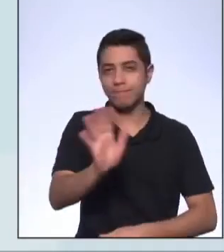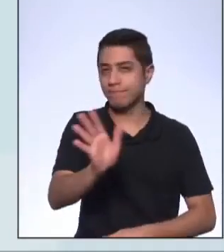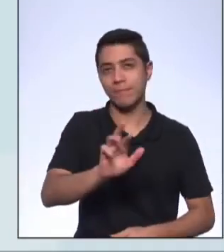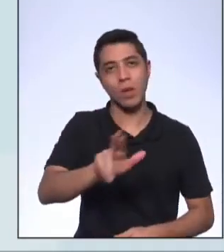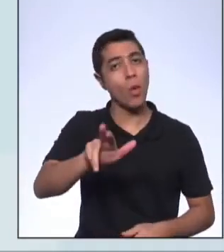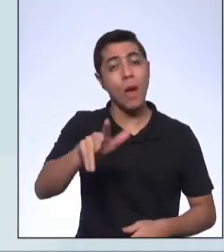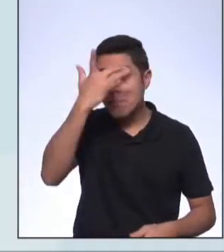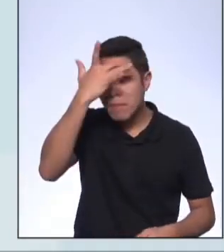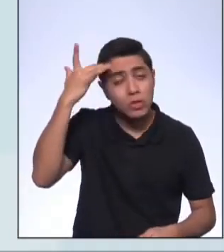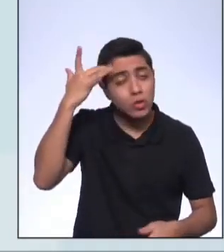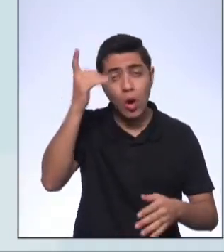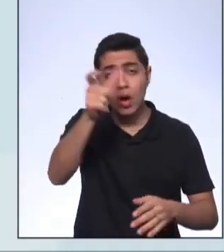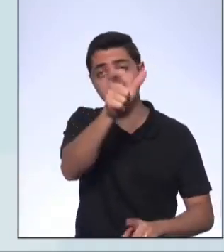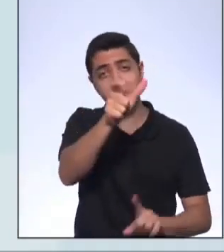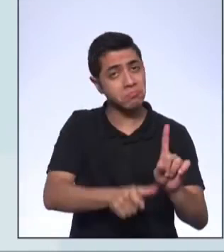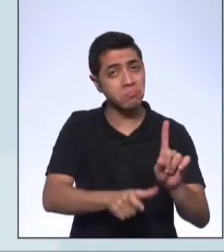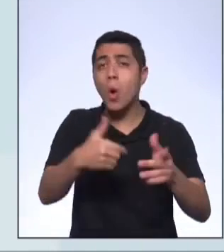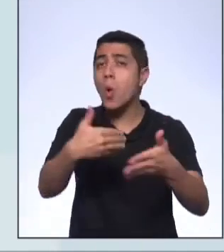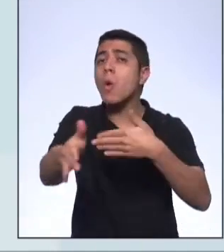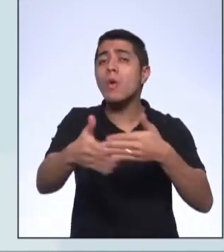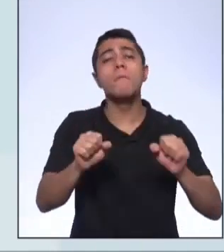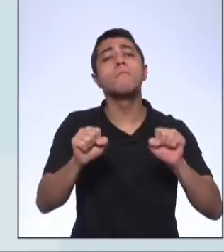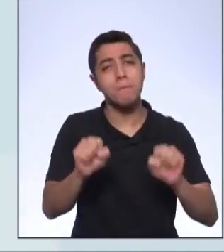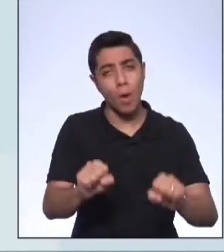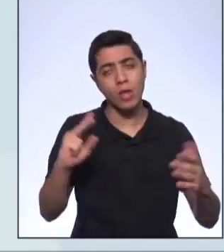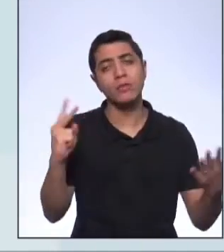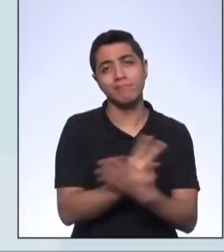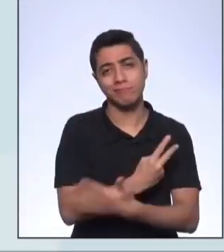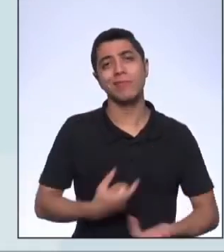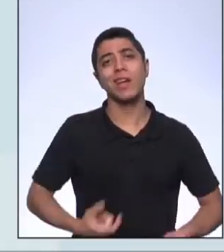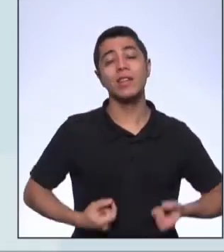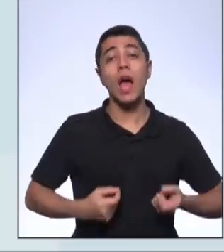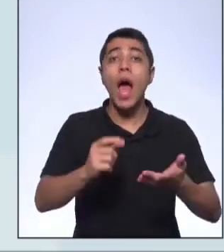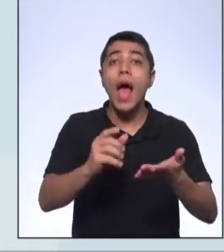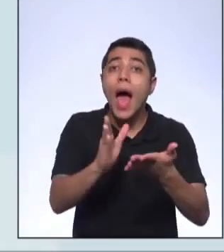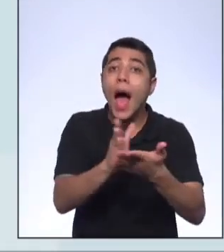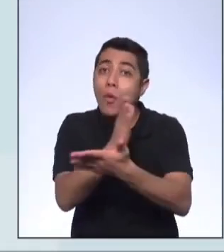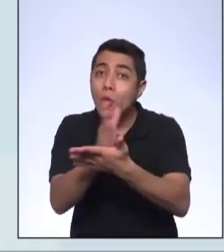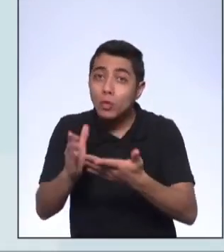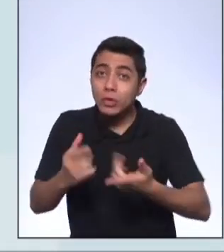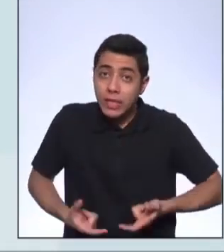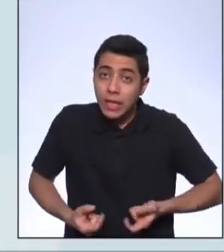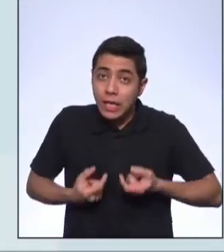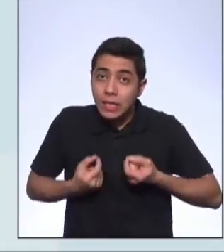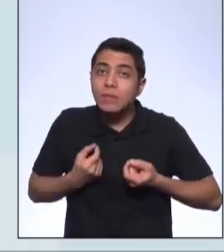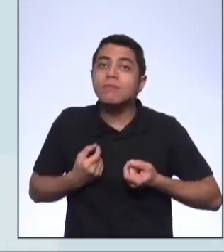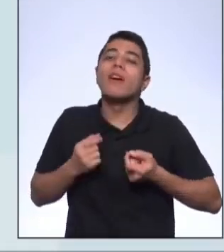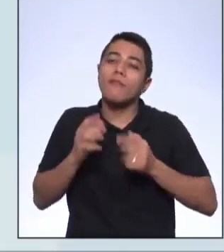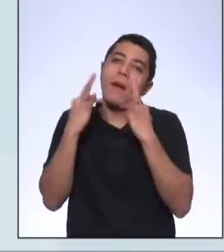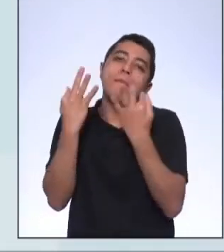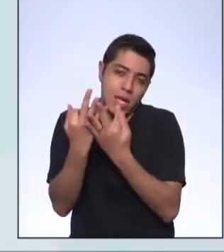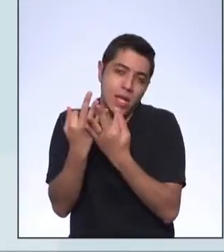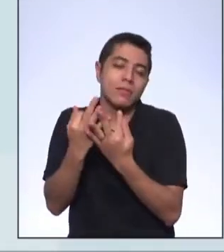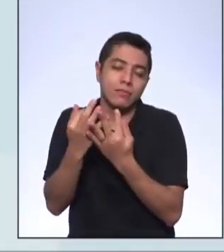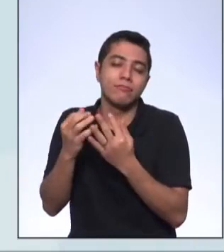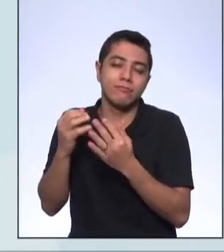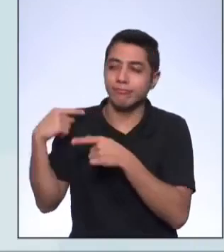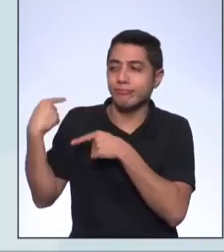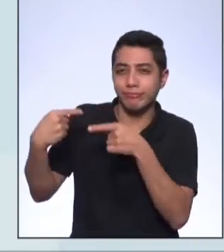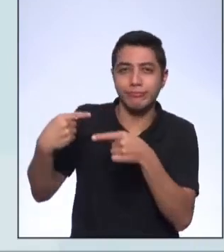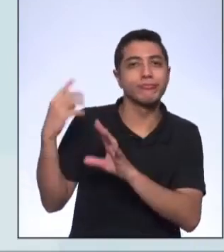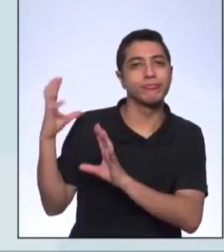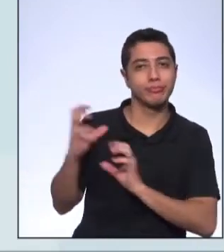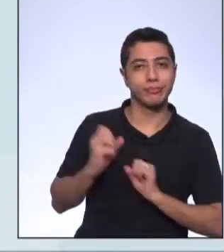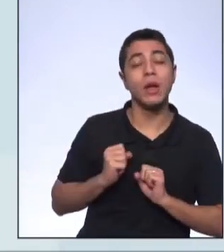desenvolver câncer. Eu tenho tipos de cânceres que são hereditários, mas nem todo câncer será hereditário, ok? O câncer é contagioso? Não,